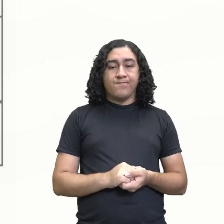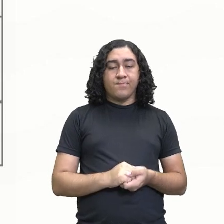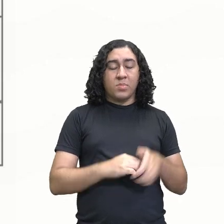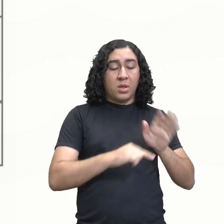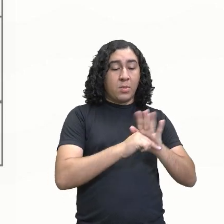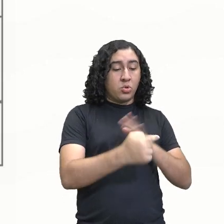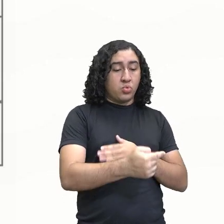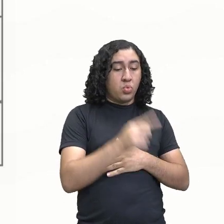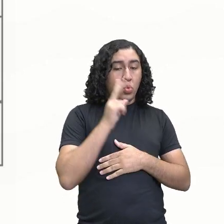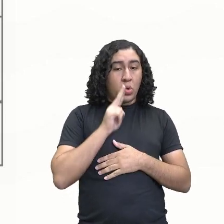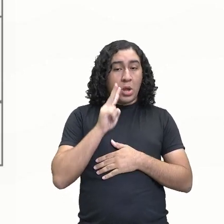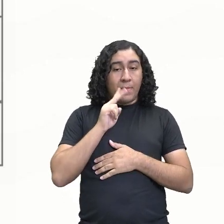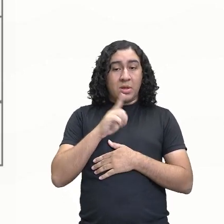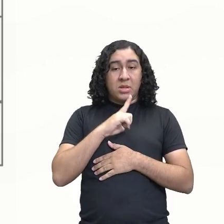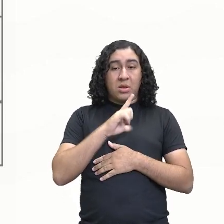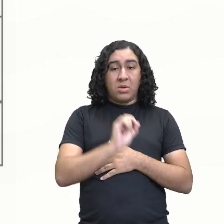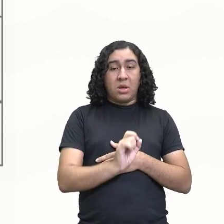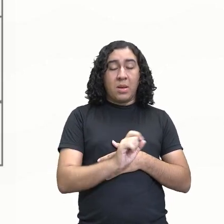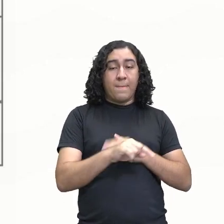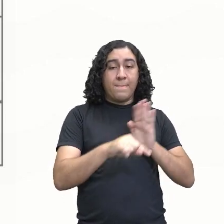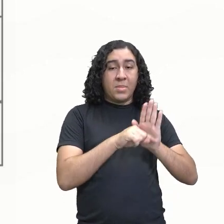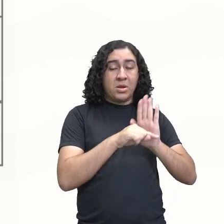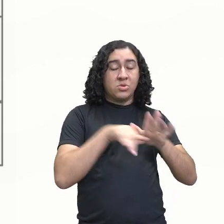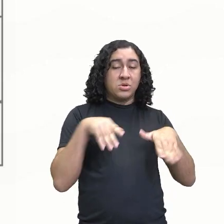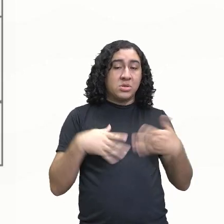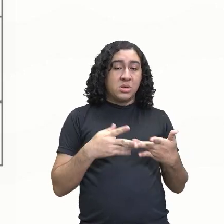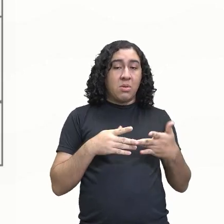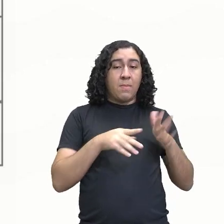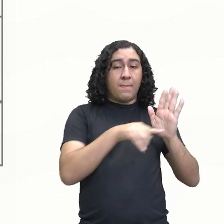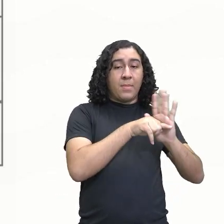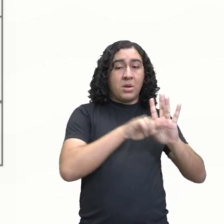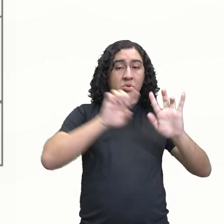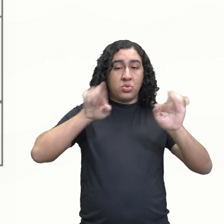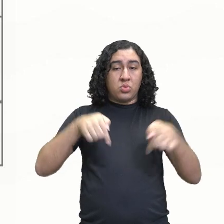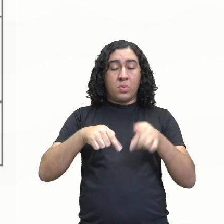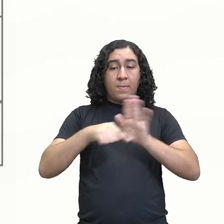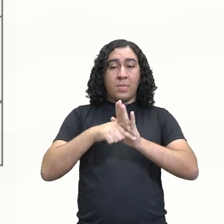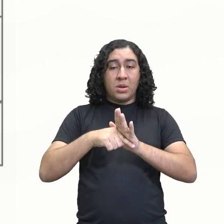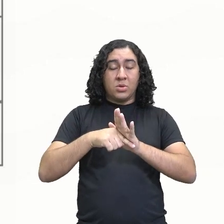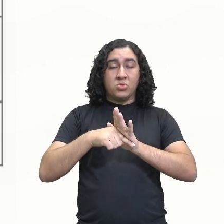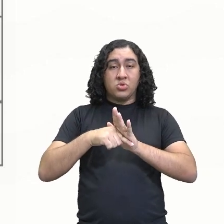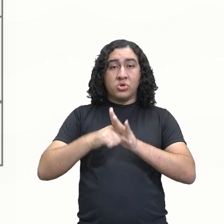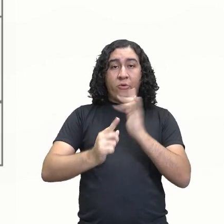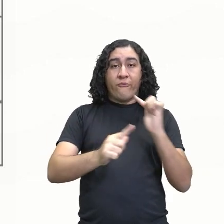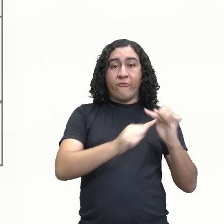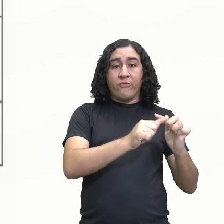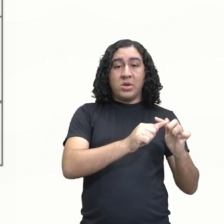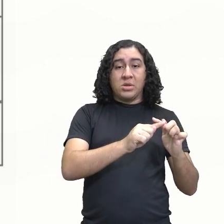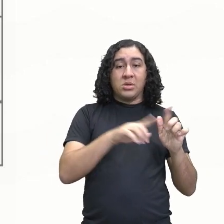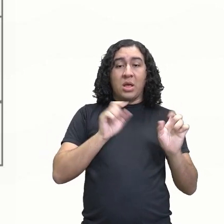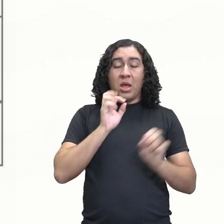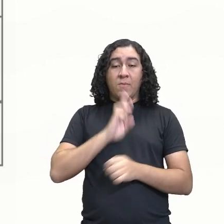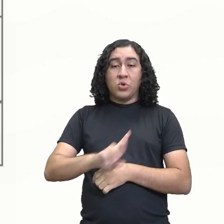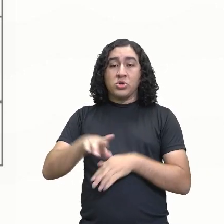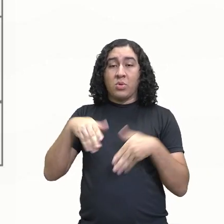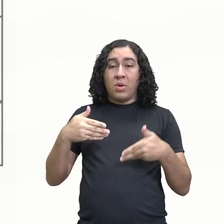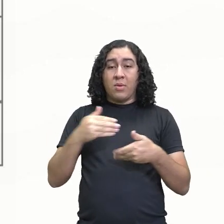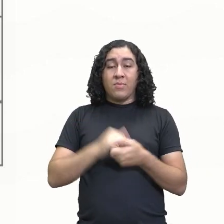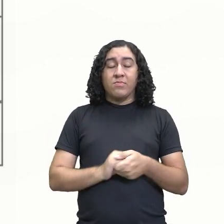1, lembra que tem o sinal na frente? Então, sinais iguais na multiplicação,